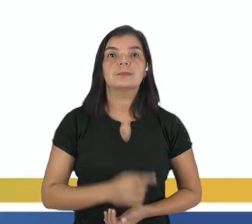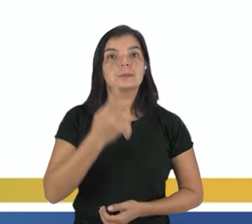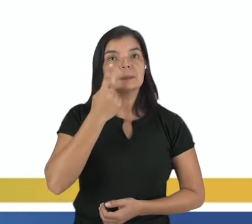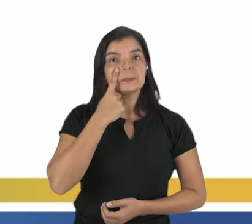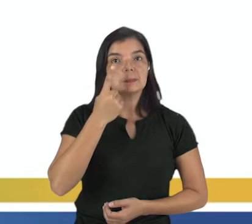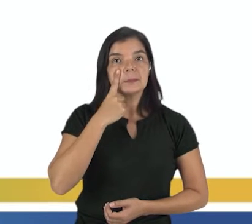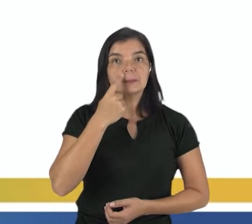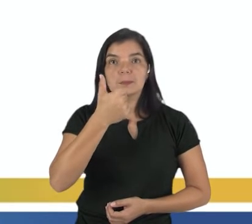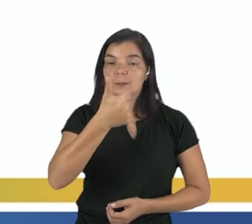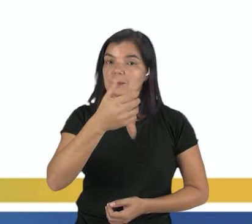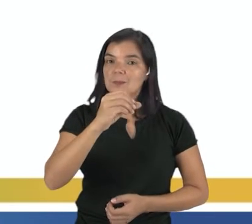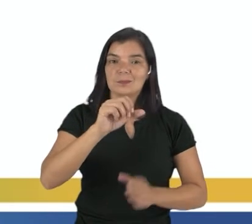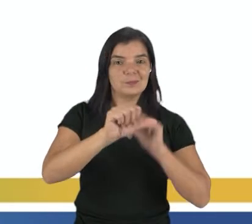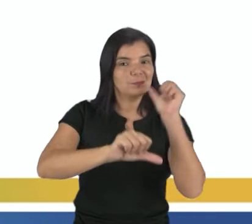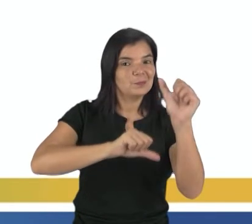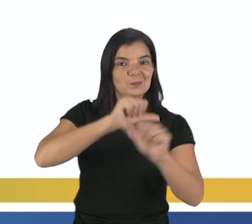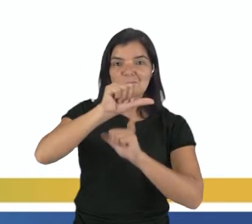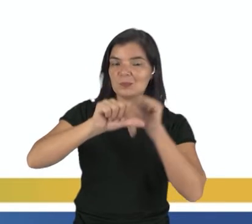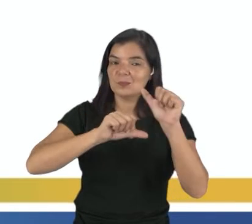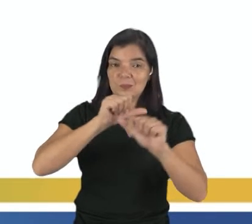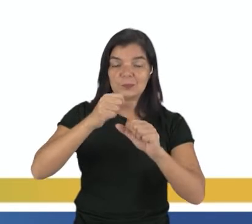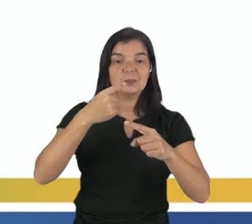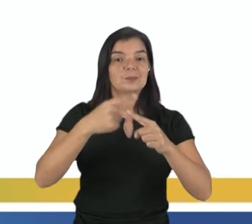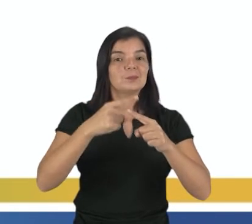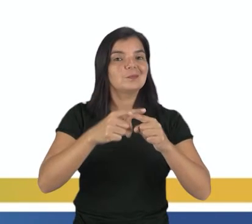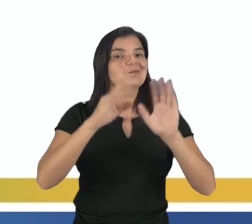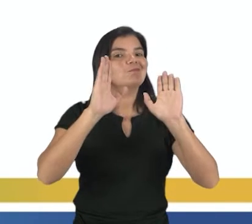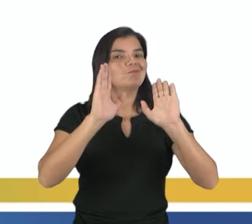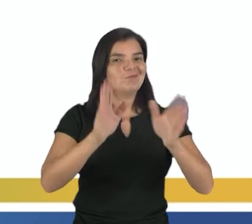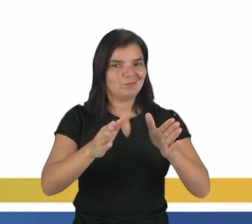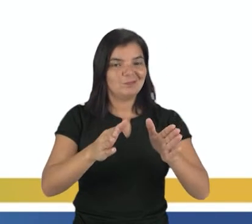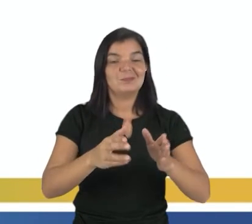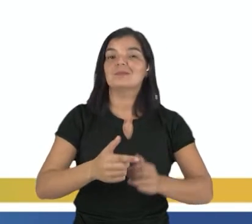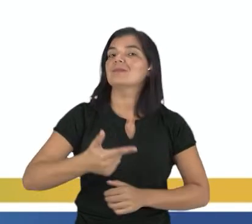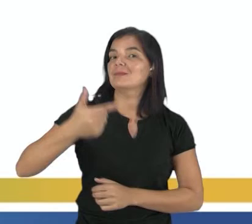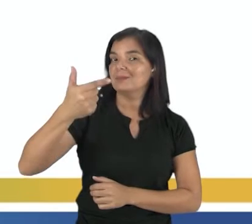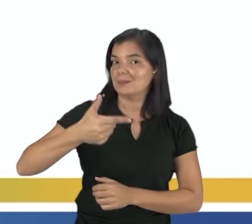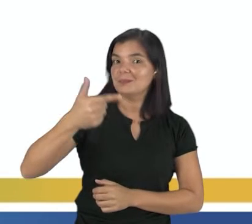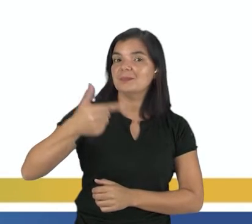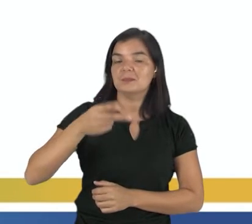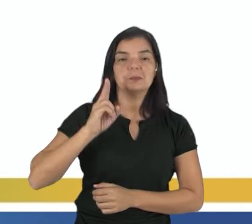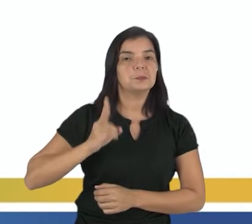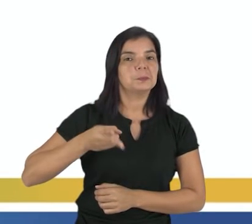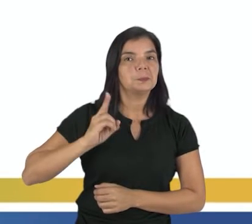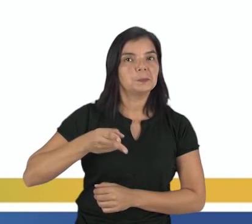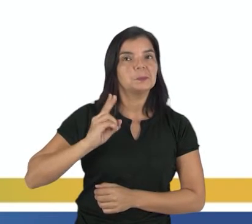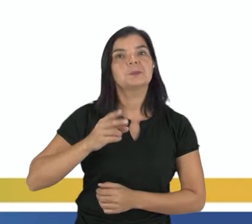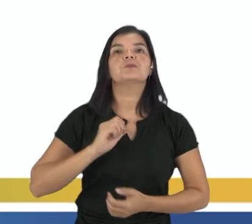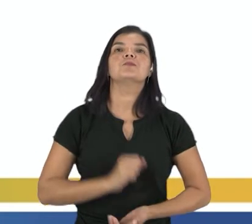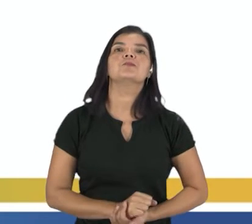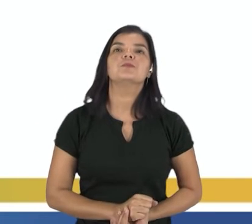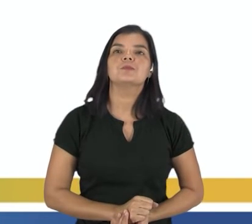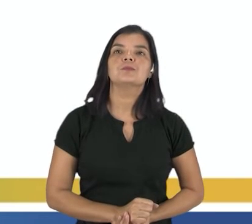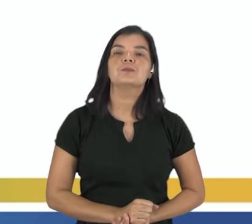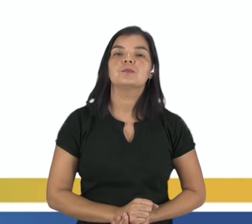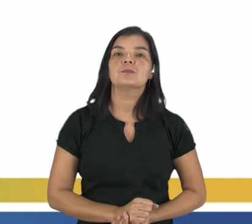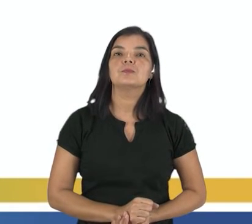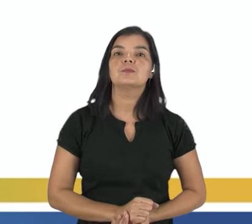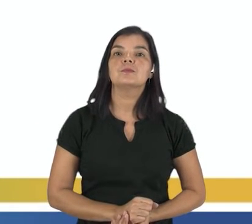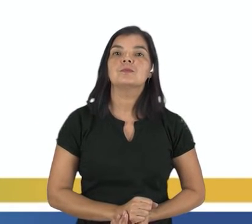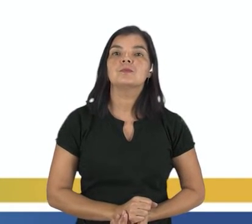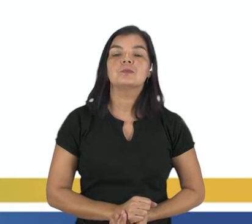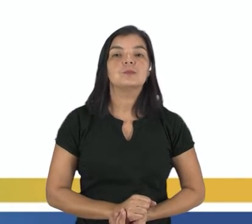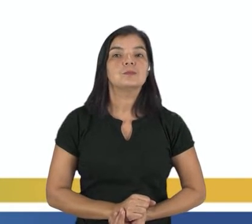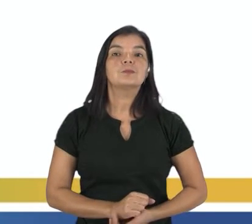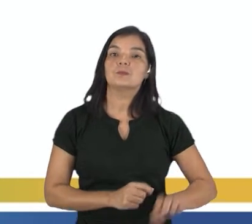repare que o 10 não trocou de sinal Porque eles já estavam segundo membro e ali permanece então agora do lado